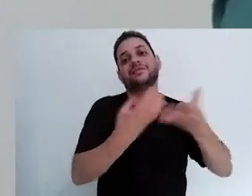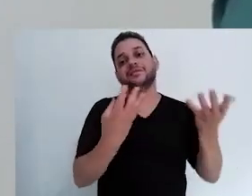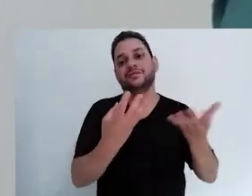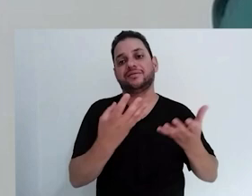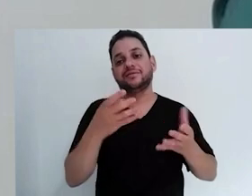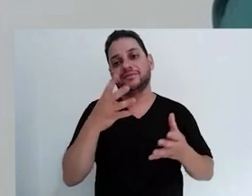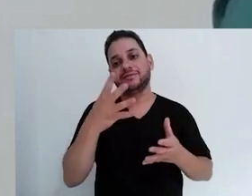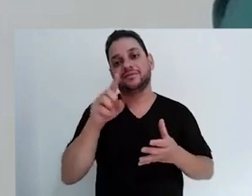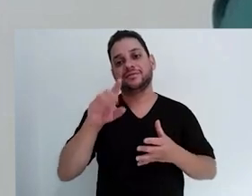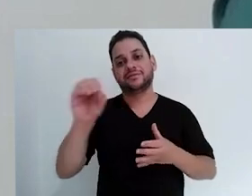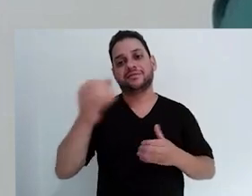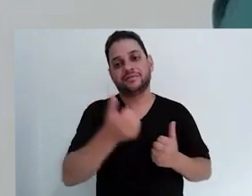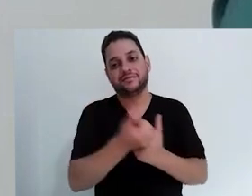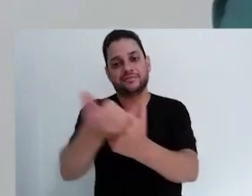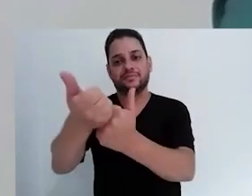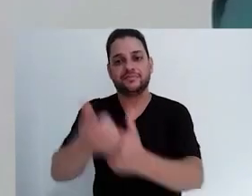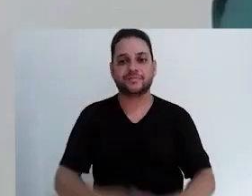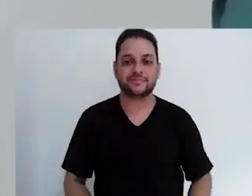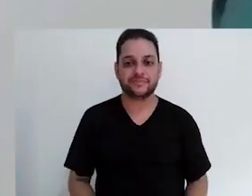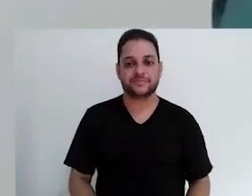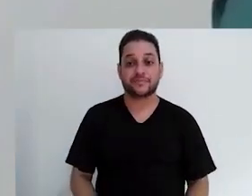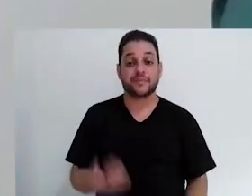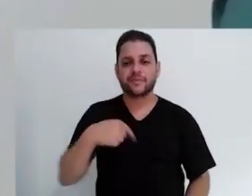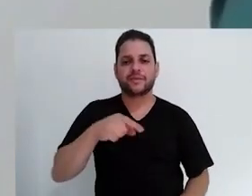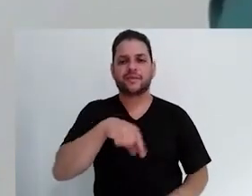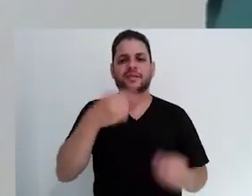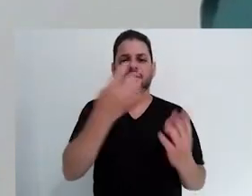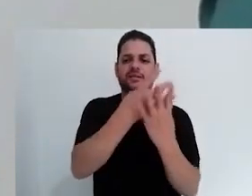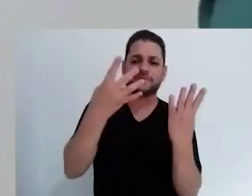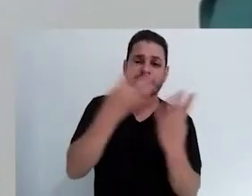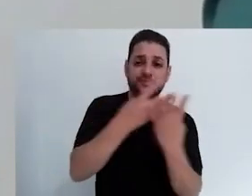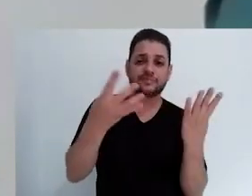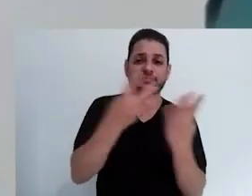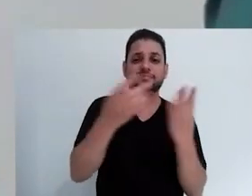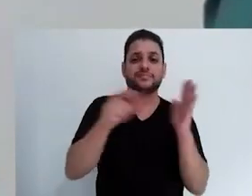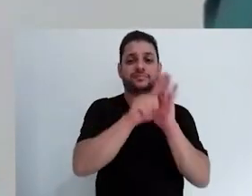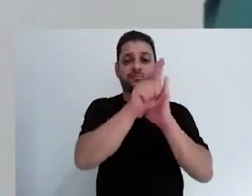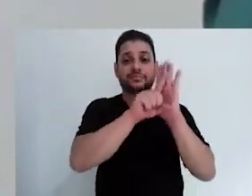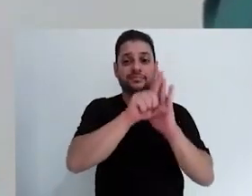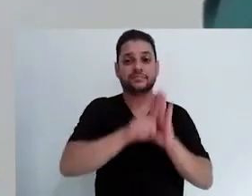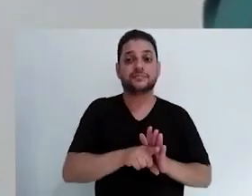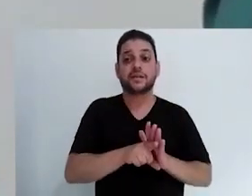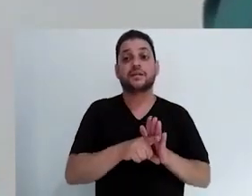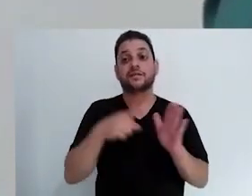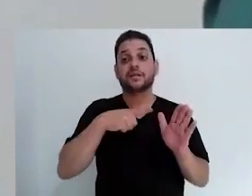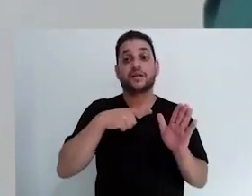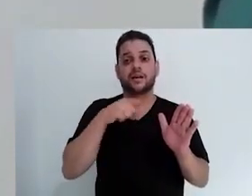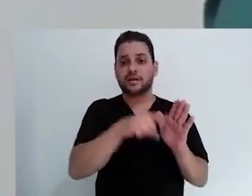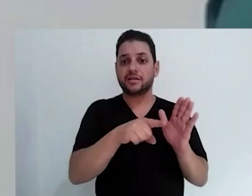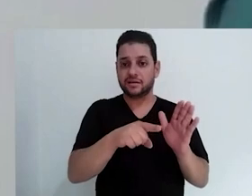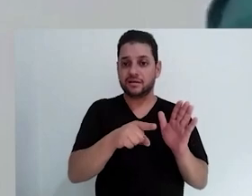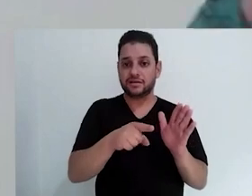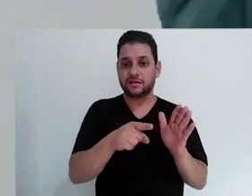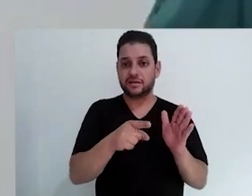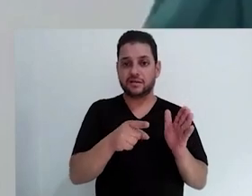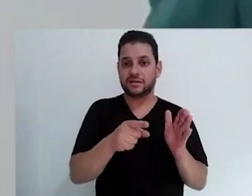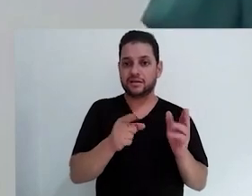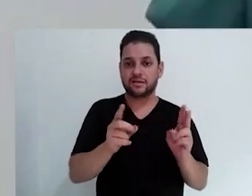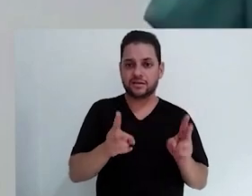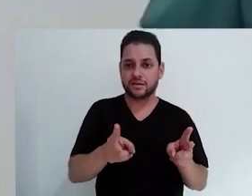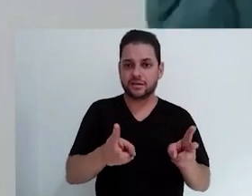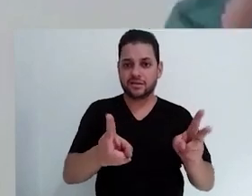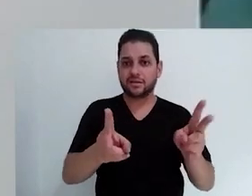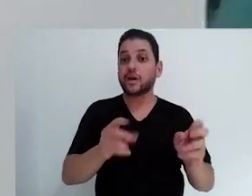núcleos. Essa tabela, essa forma de escolha, ela está em constante evolução, porque, como eu disse, a gente está aprendendo enquanto a